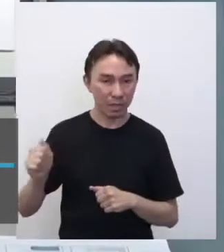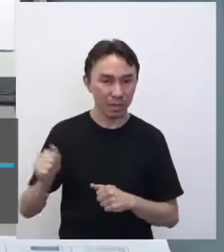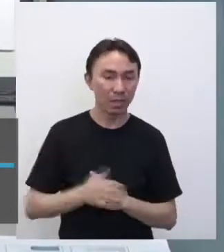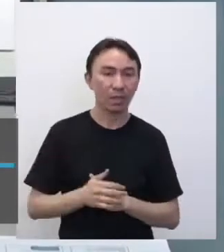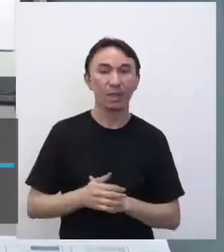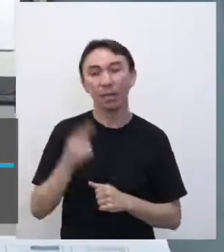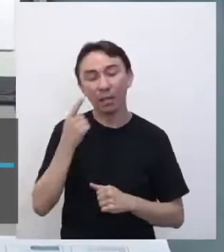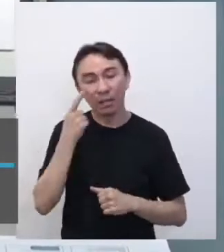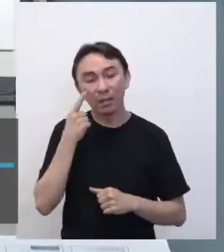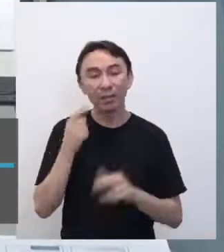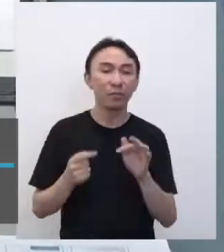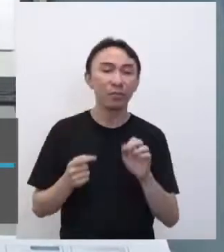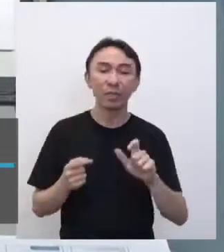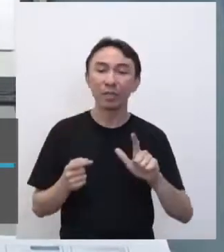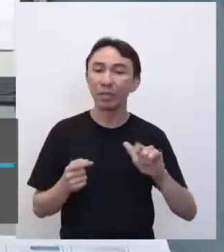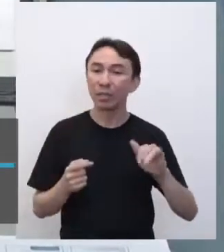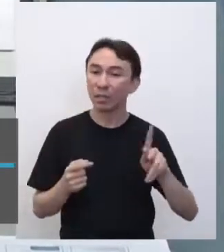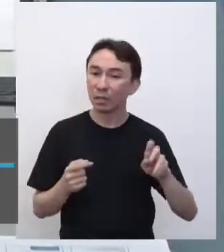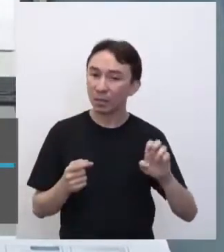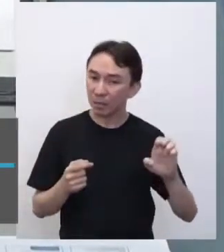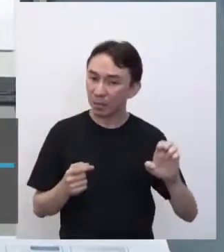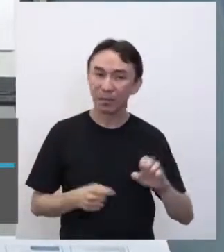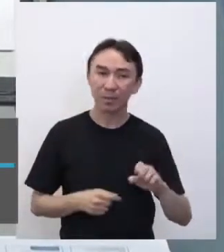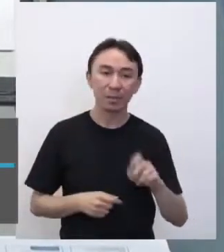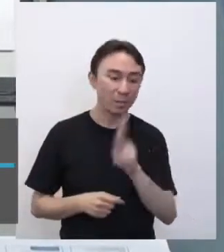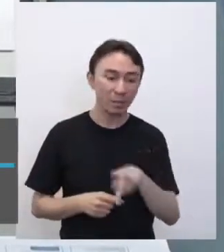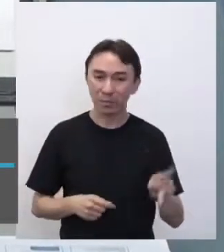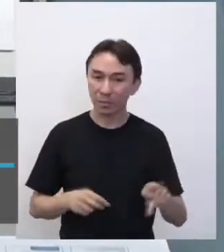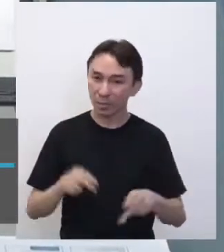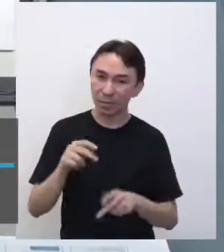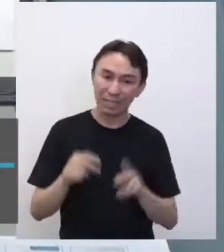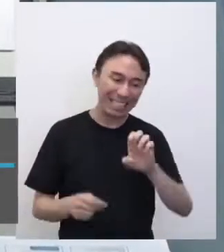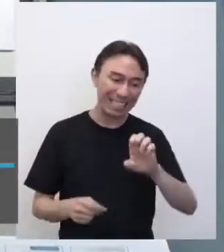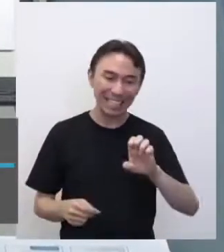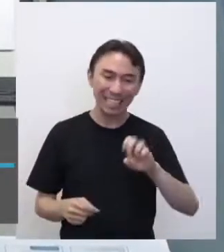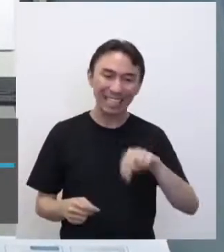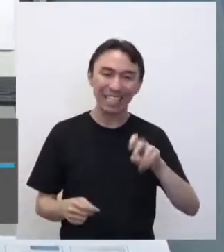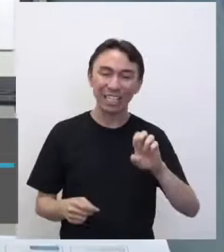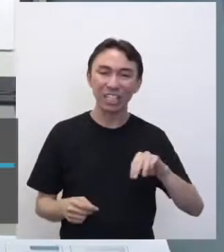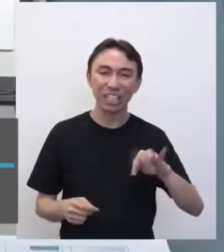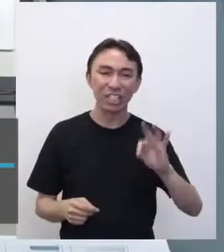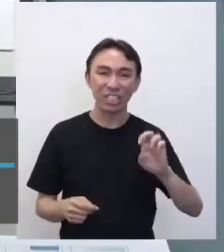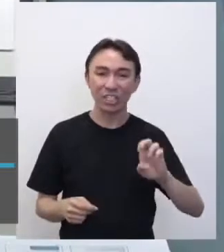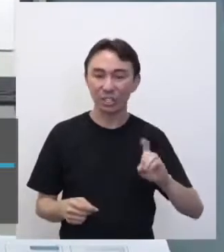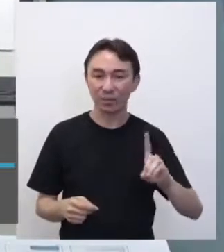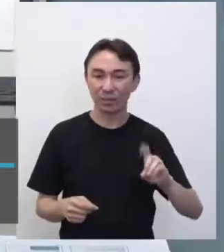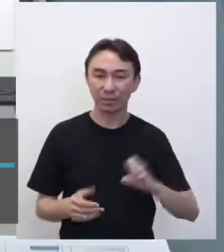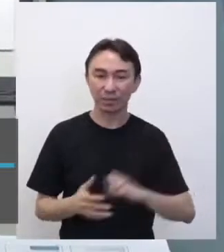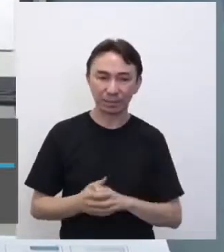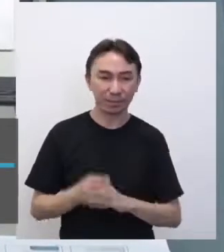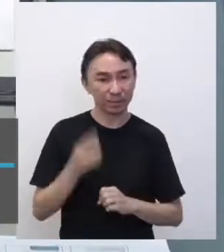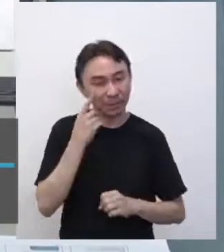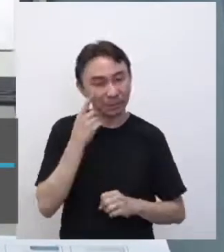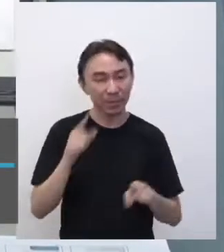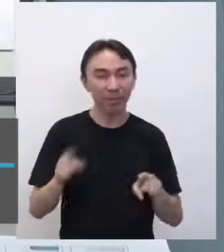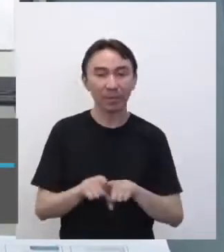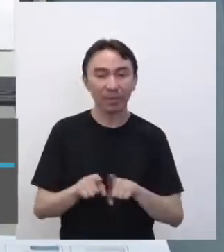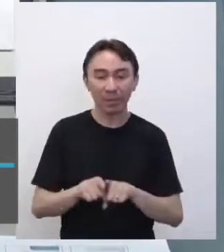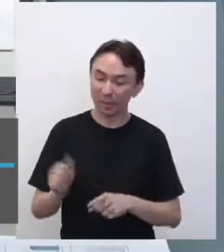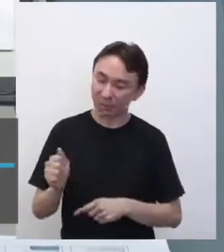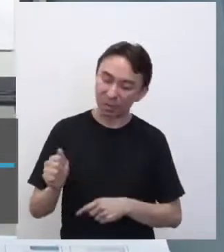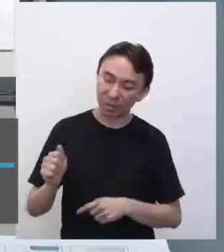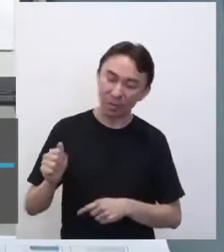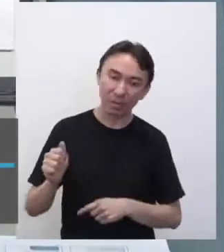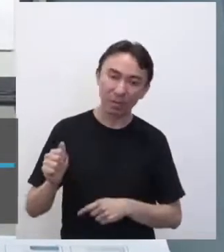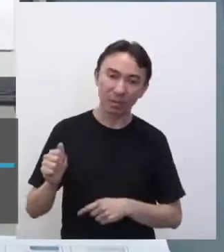o Felipe, da Proneide, lá da Escola Nestor de Camargo, e a Letícia, da Pro Andressa. Então, temos esses alunos aí participando. E,